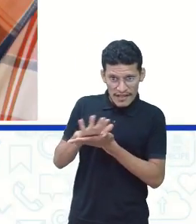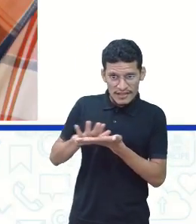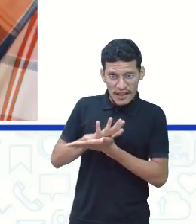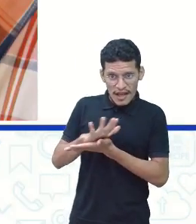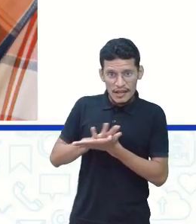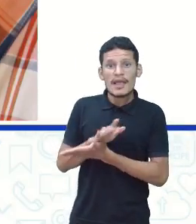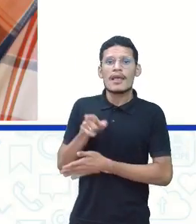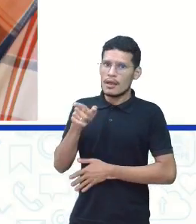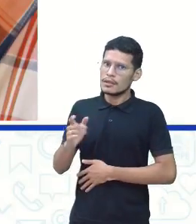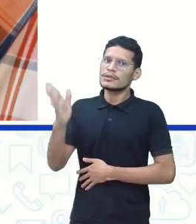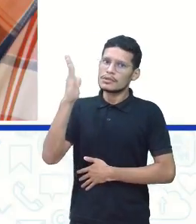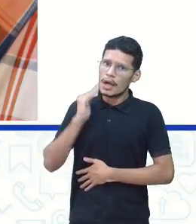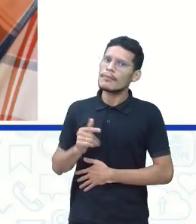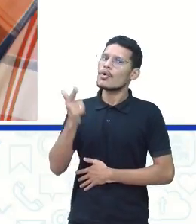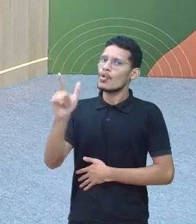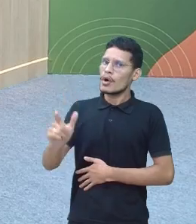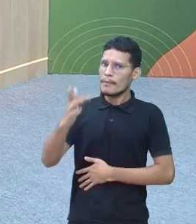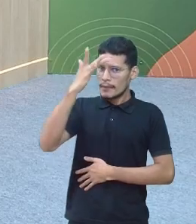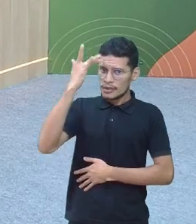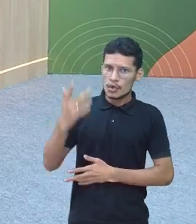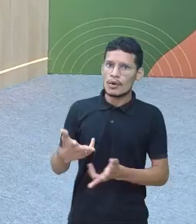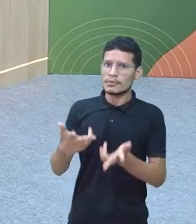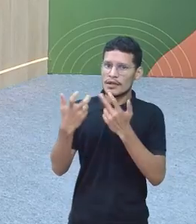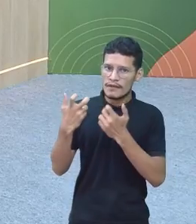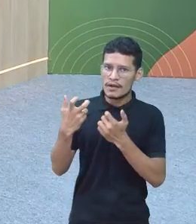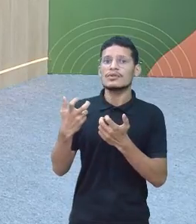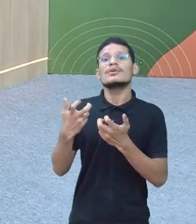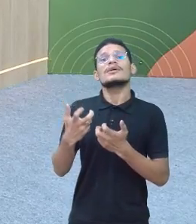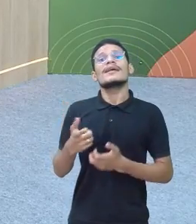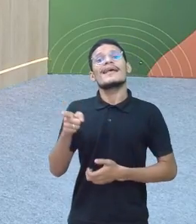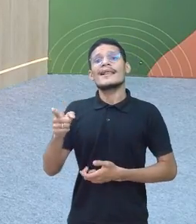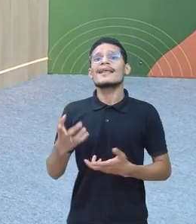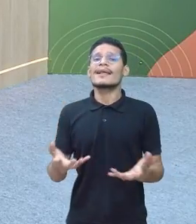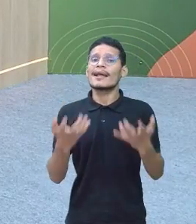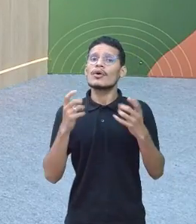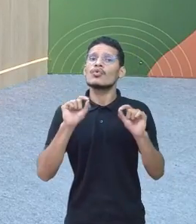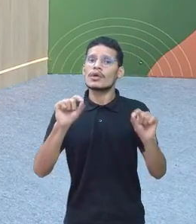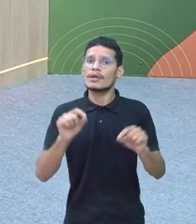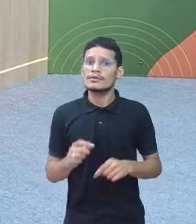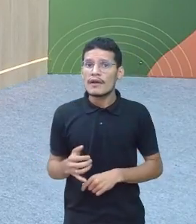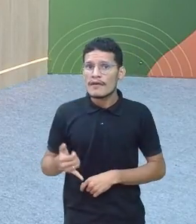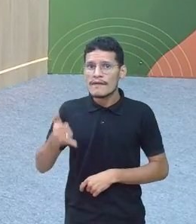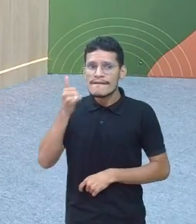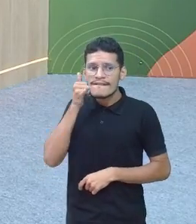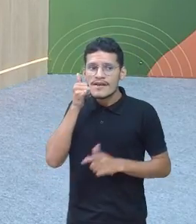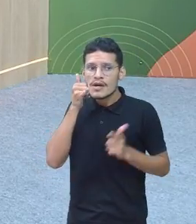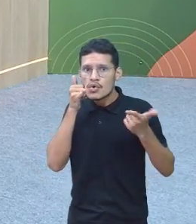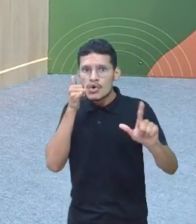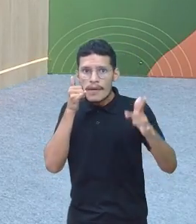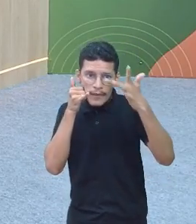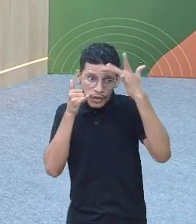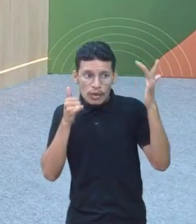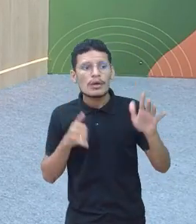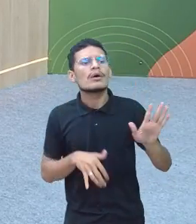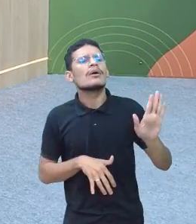ele sabe que tem gente observando ali. Então, ele quebra a quarta parede para falar com o interlocutor e dizer,